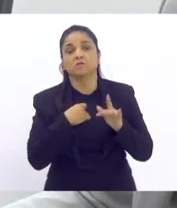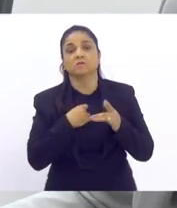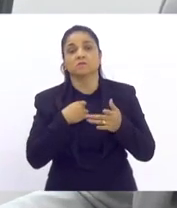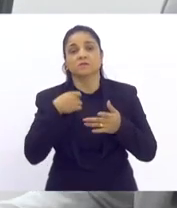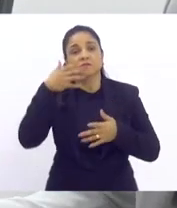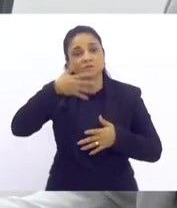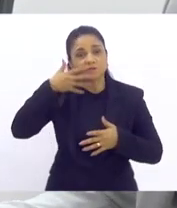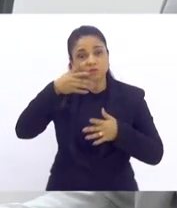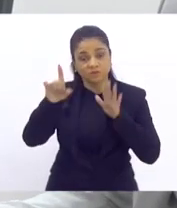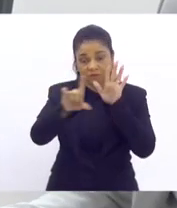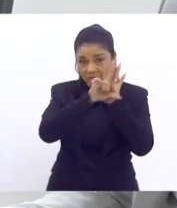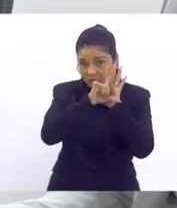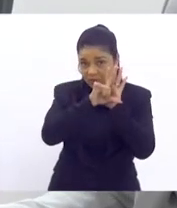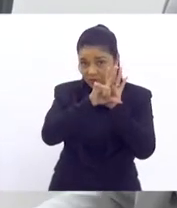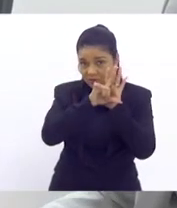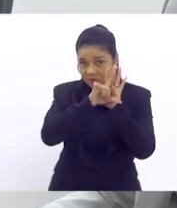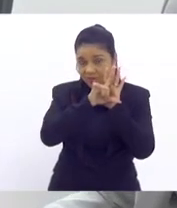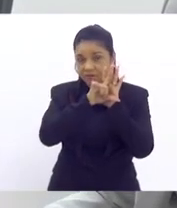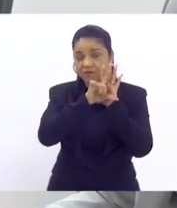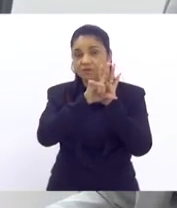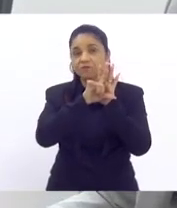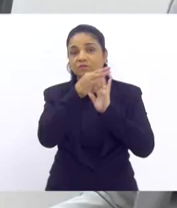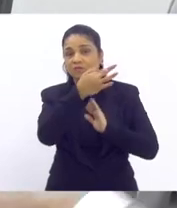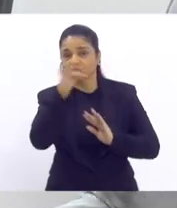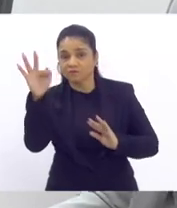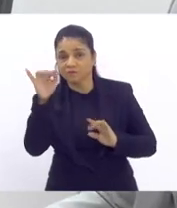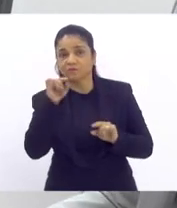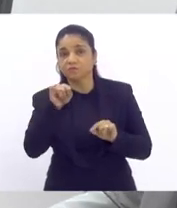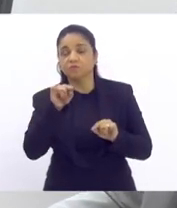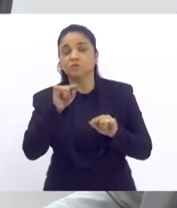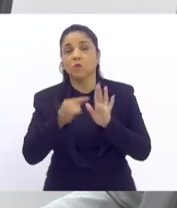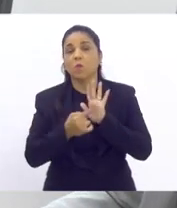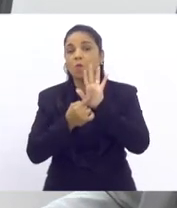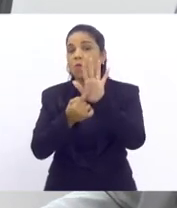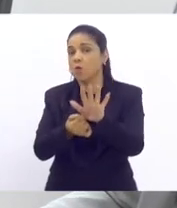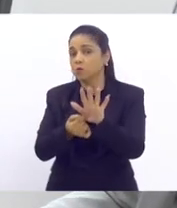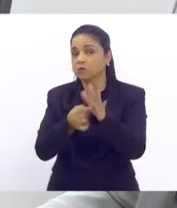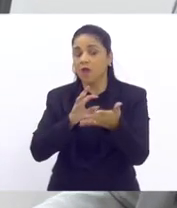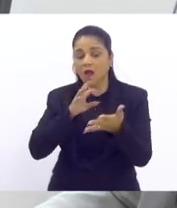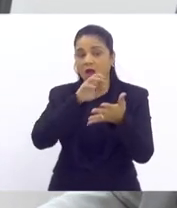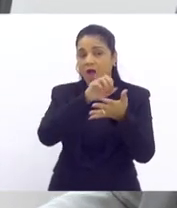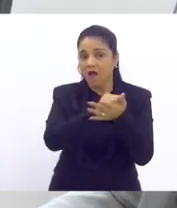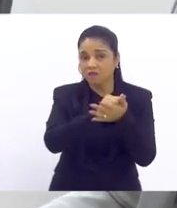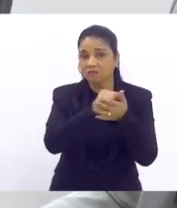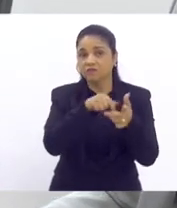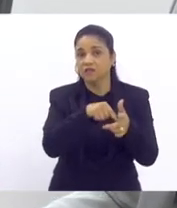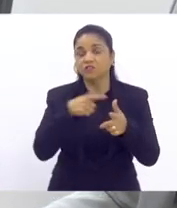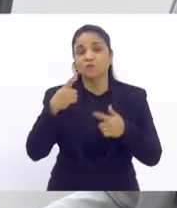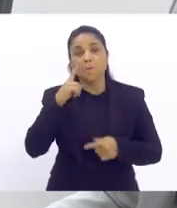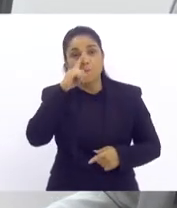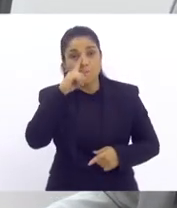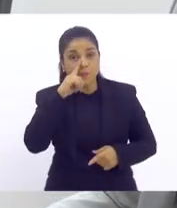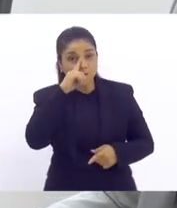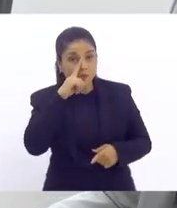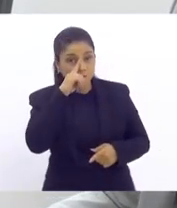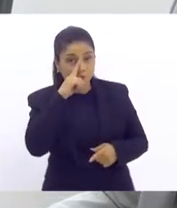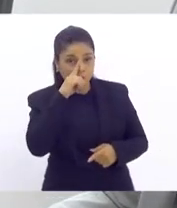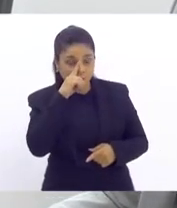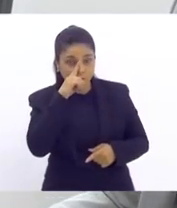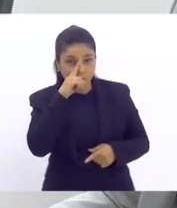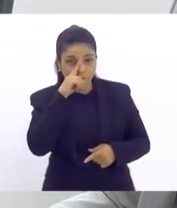que essa própria Legislação Federal ela faz menção a atividade reconhecidamente perigosas e